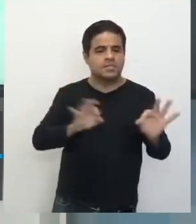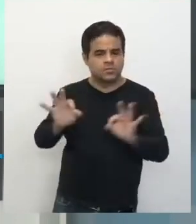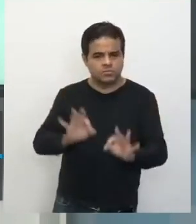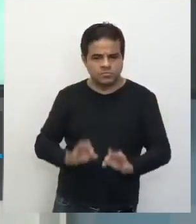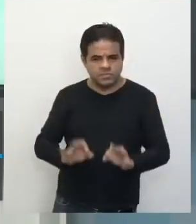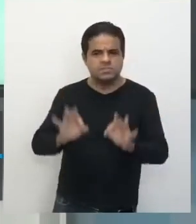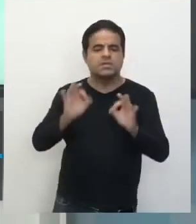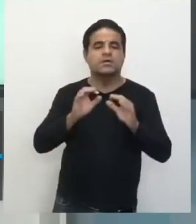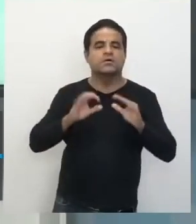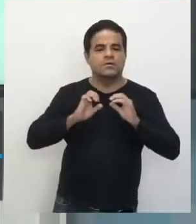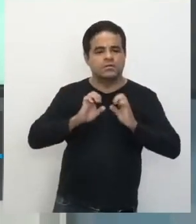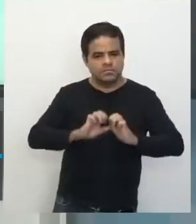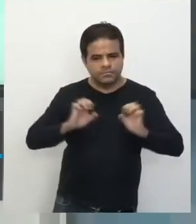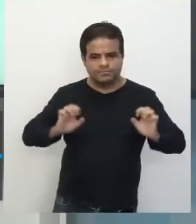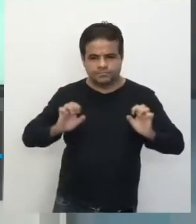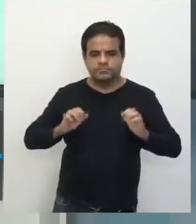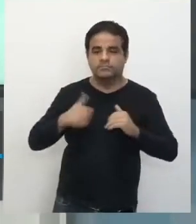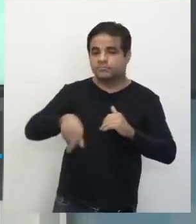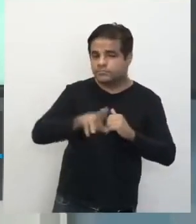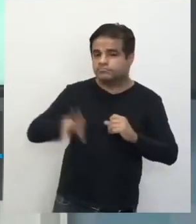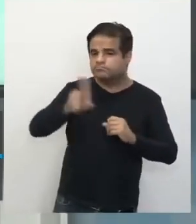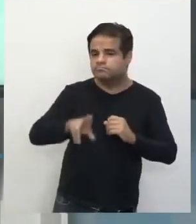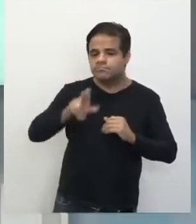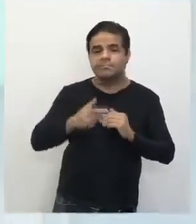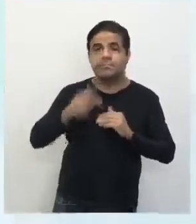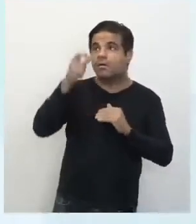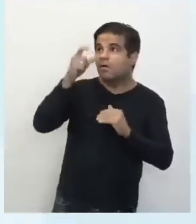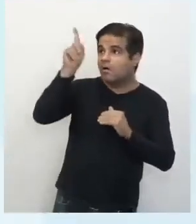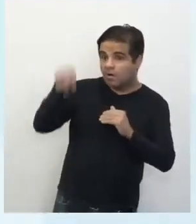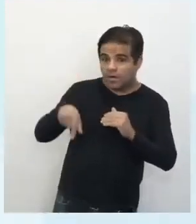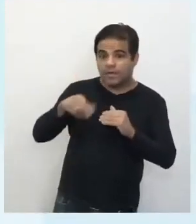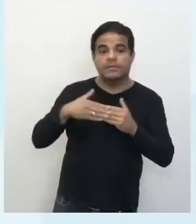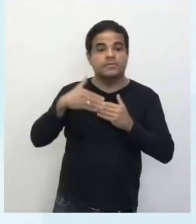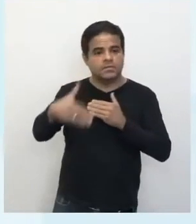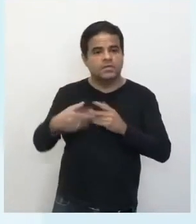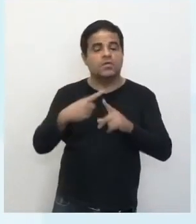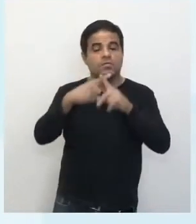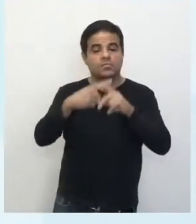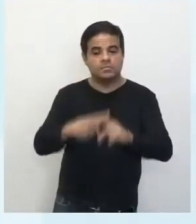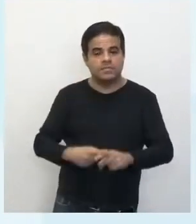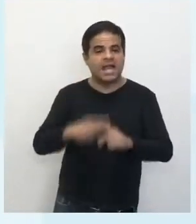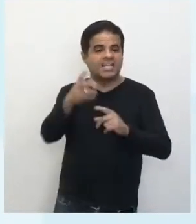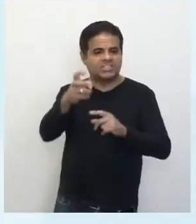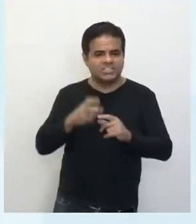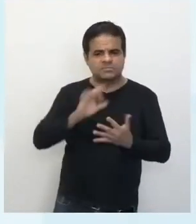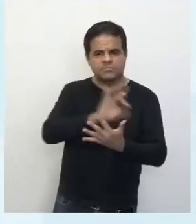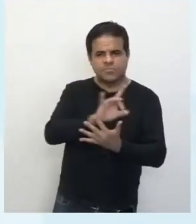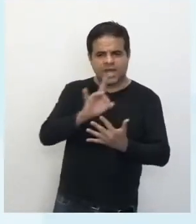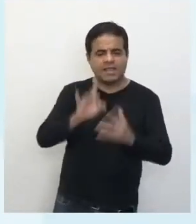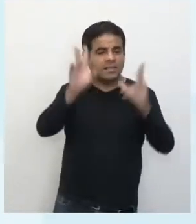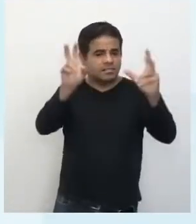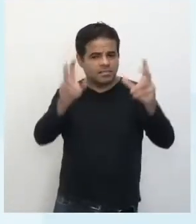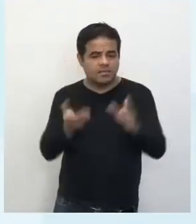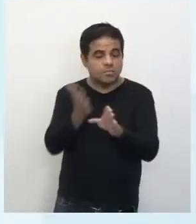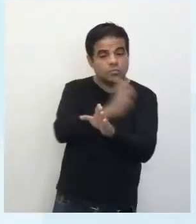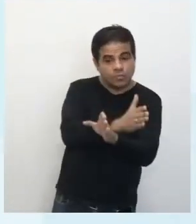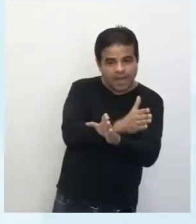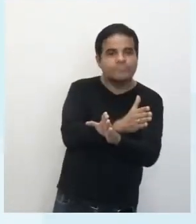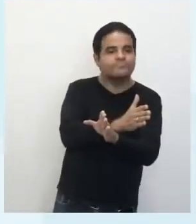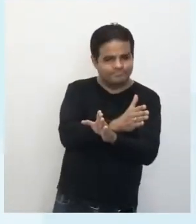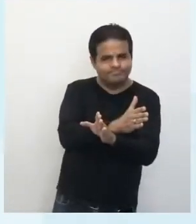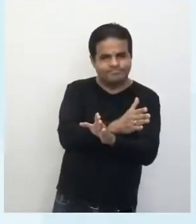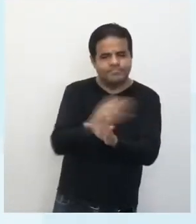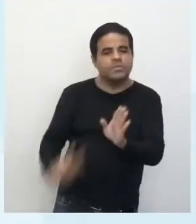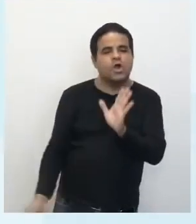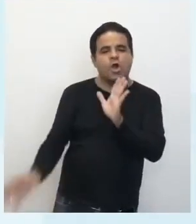de equações que nós vamos usar, tá certo? Então, olho na tela, olha lá, ó. Eu vou multiplicar o x por cada termo que está do outro lado. Então,